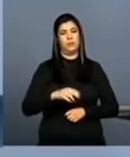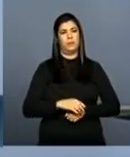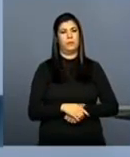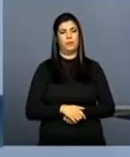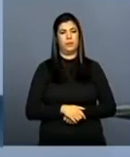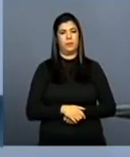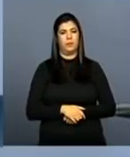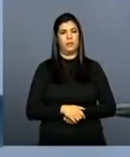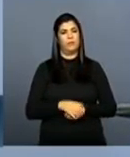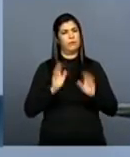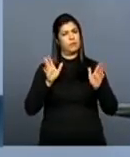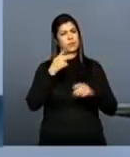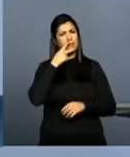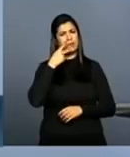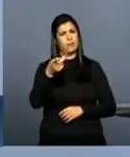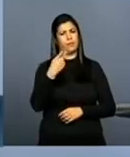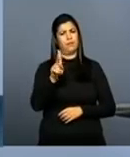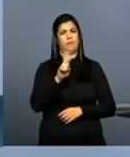Falei.